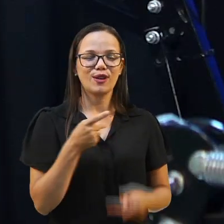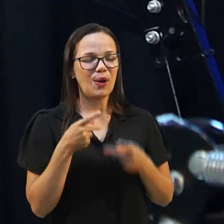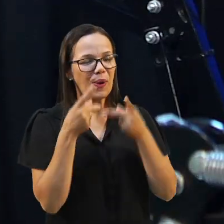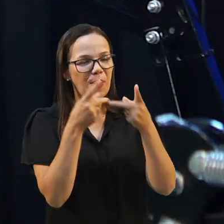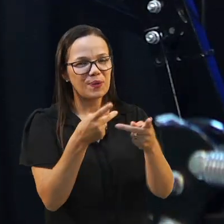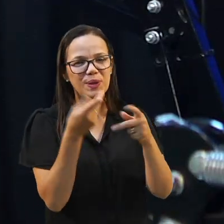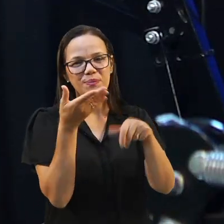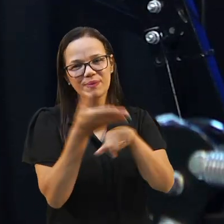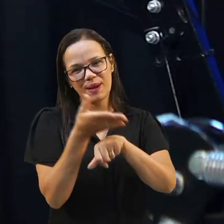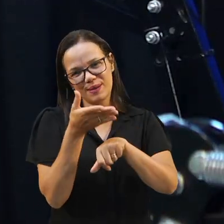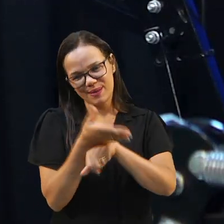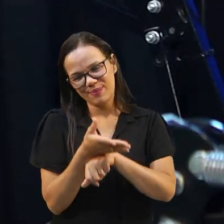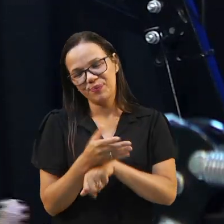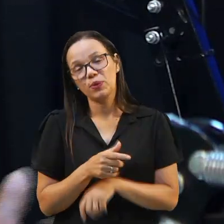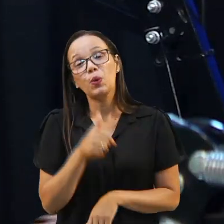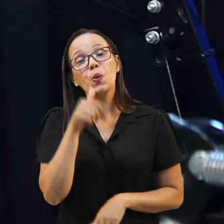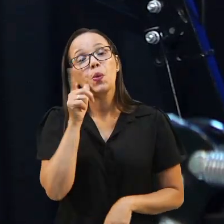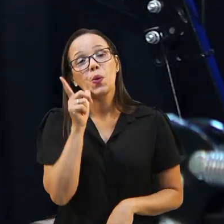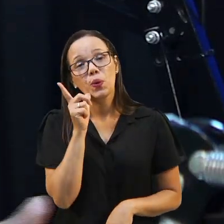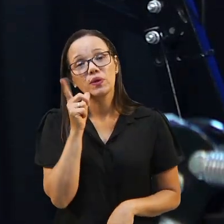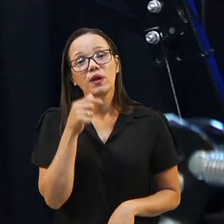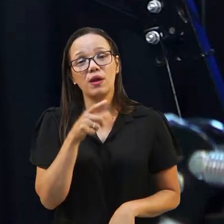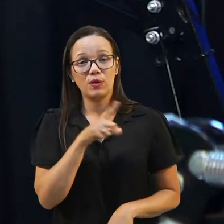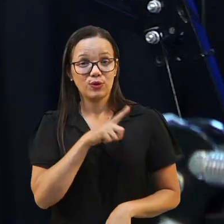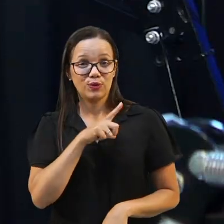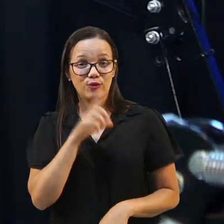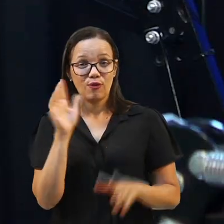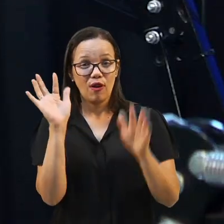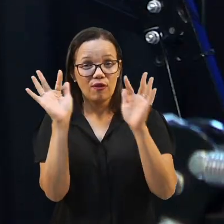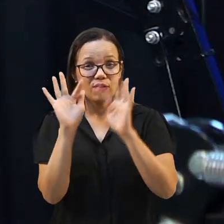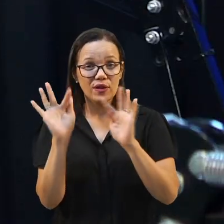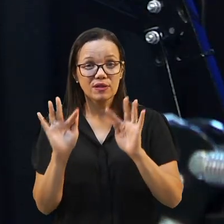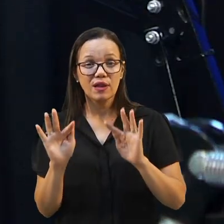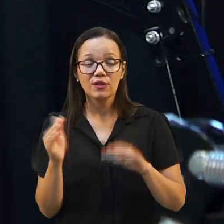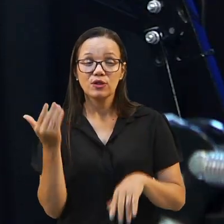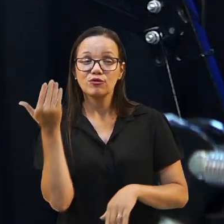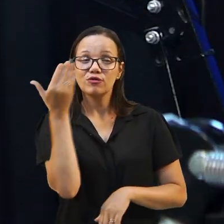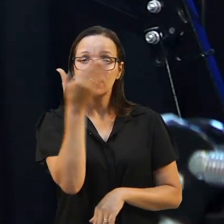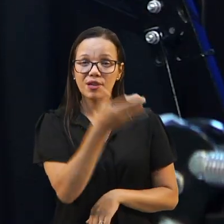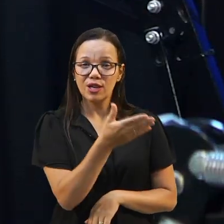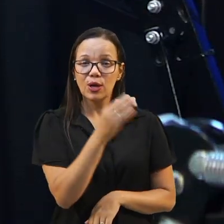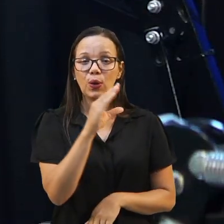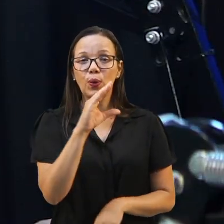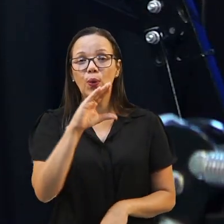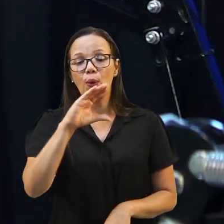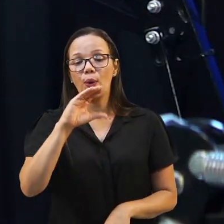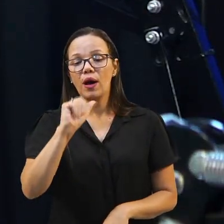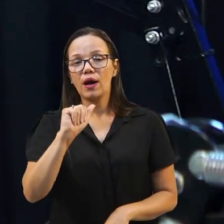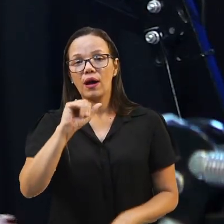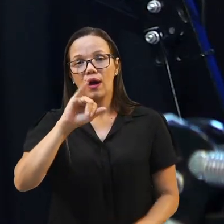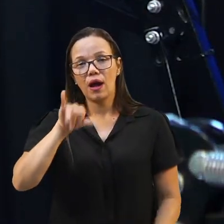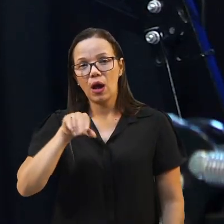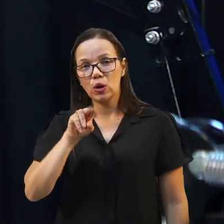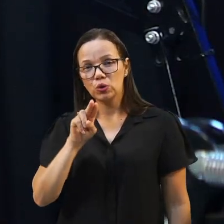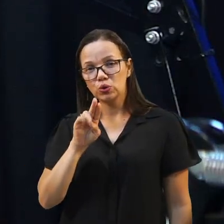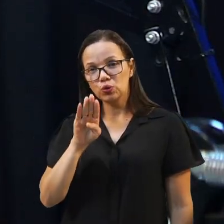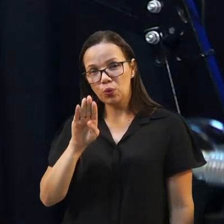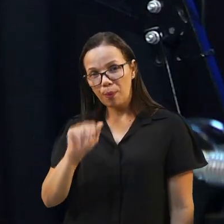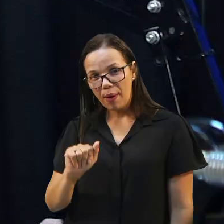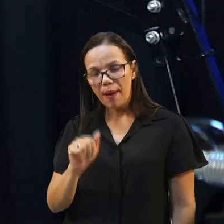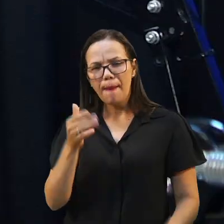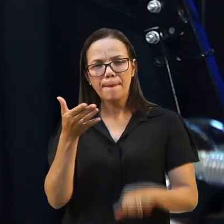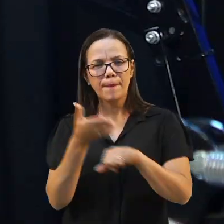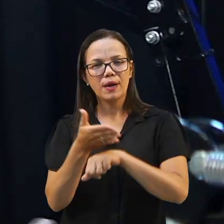para participar. Ontem mesmo eu tive a felicidade de estar lá no Cajubá, participando com uma roda de amigos